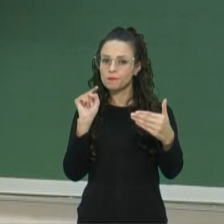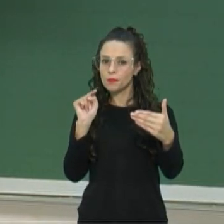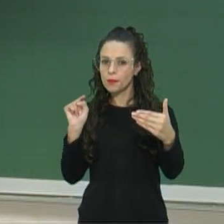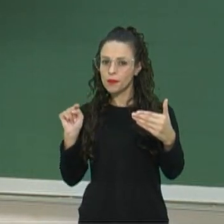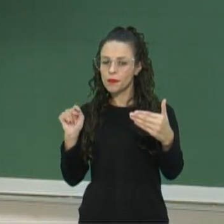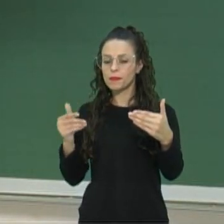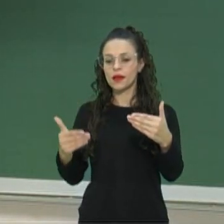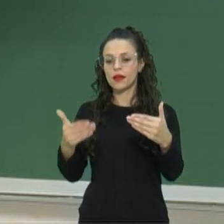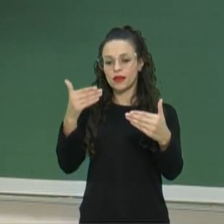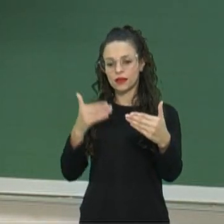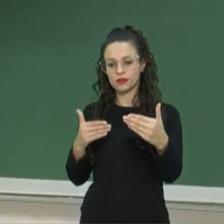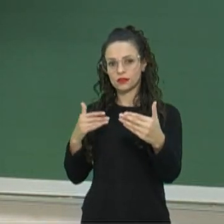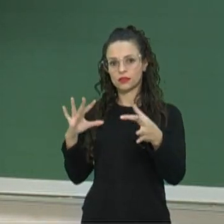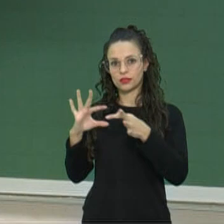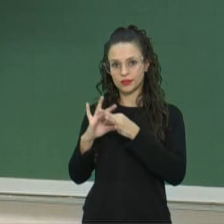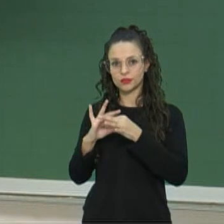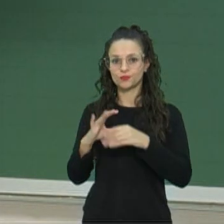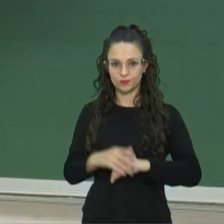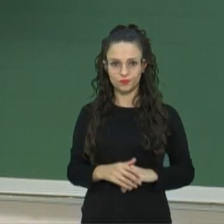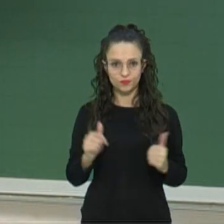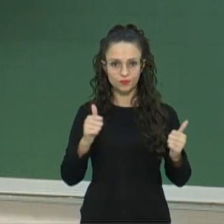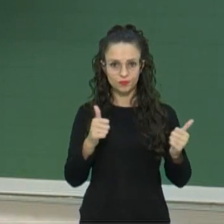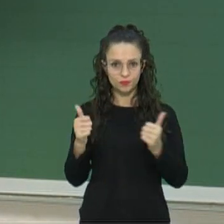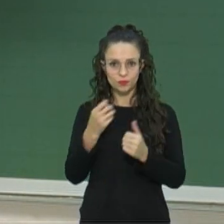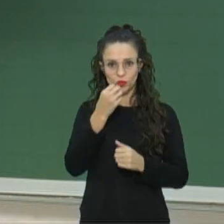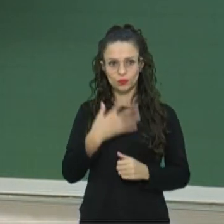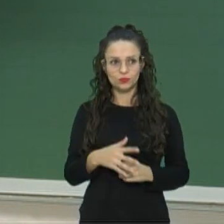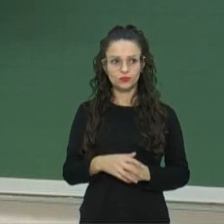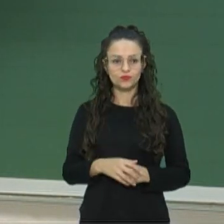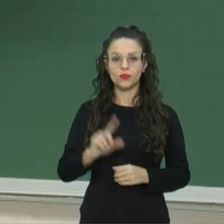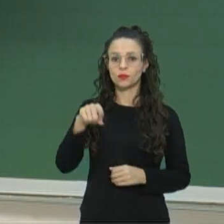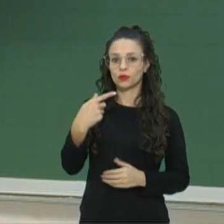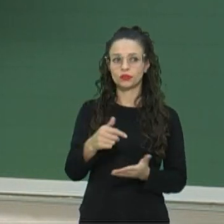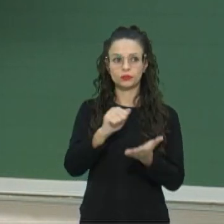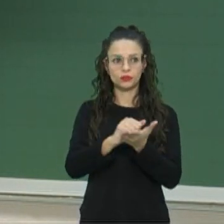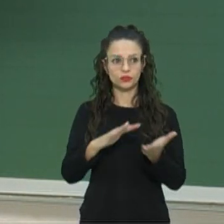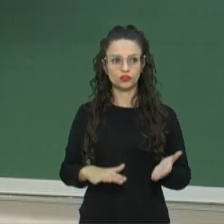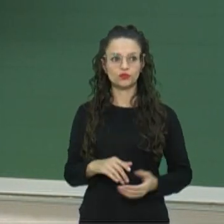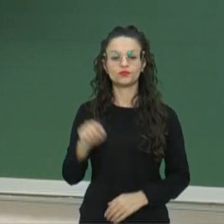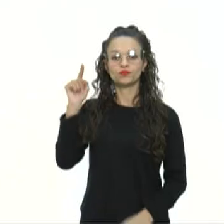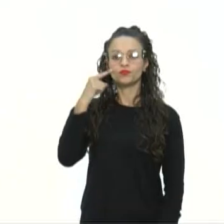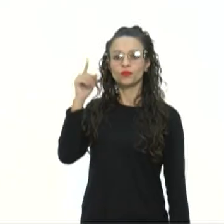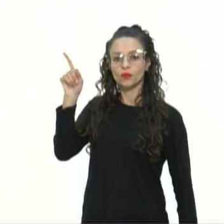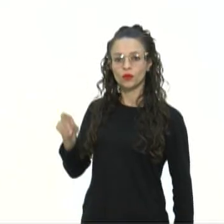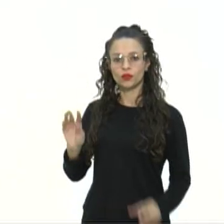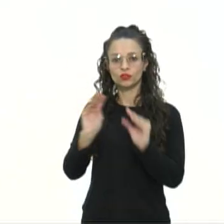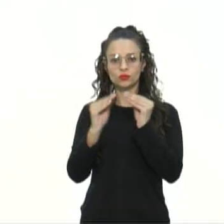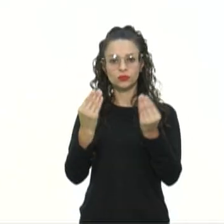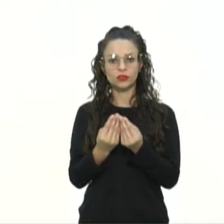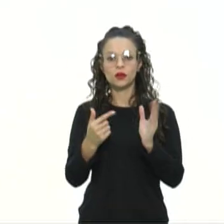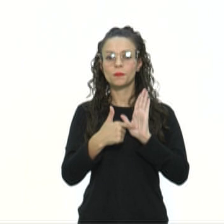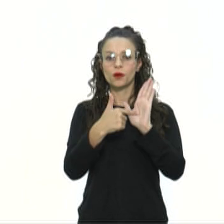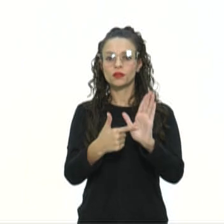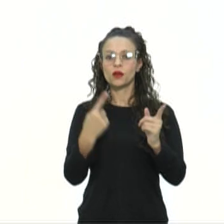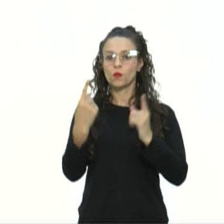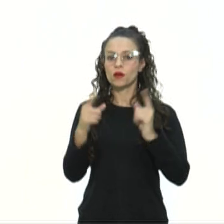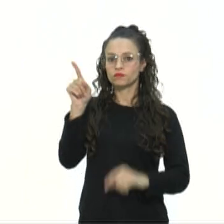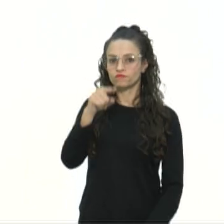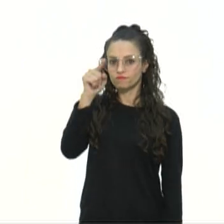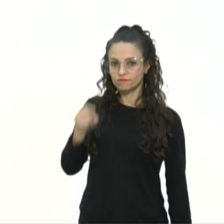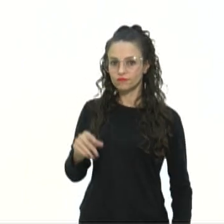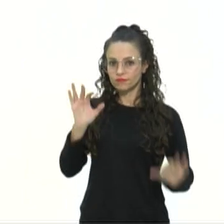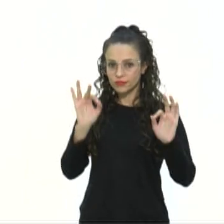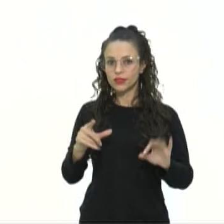a ligação está para trás, tá bom? Próximo exercício, dentre os compostos listados, apresenta aquela que